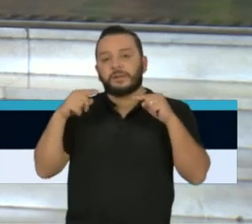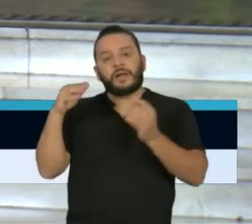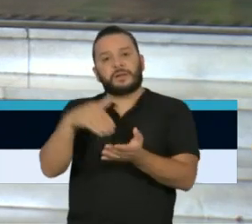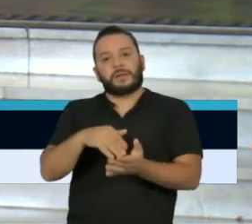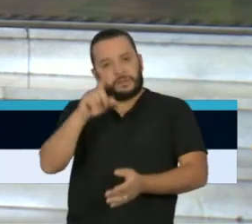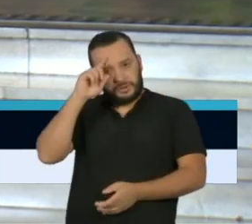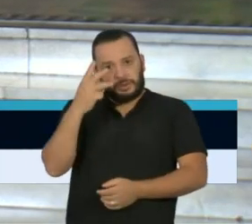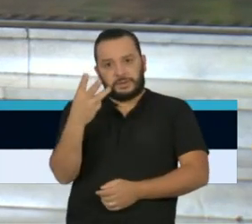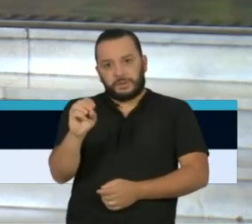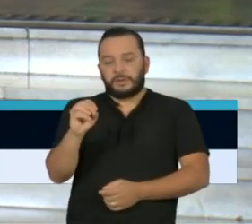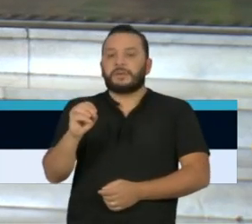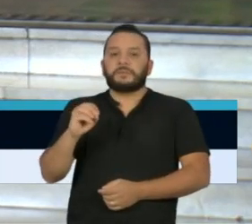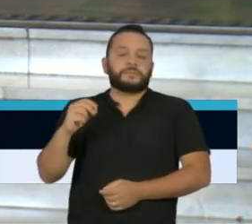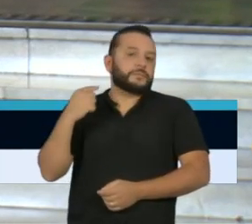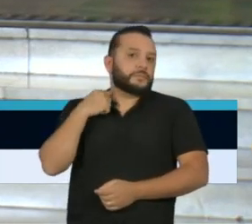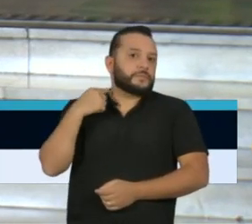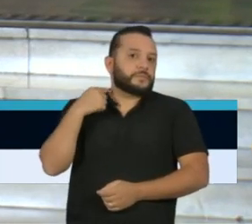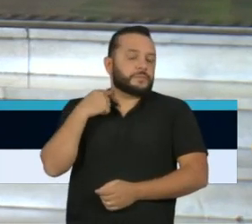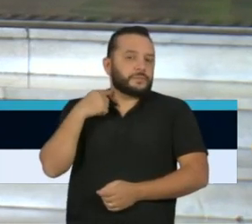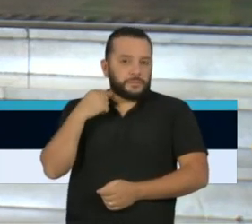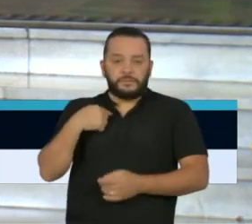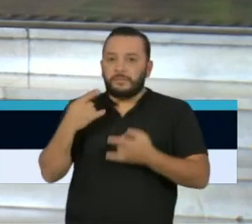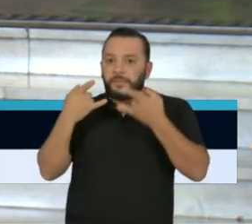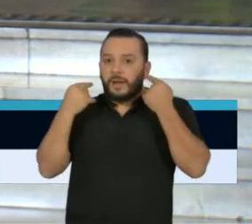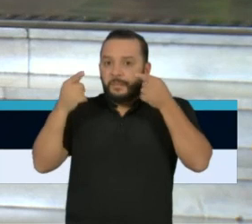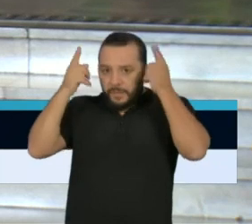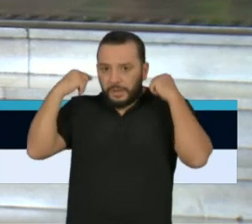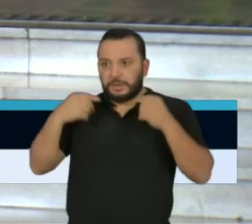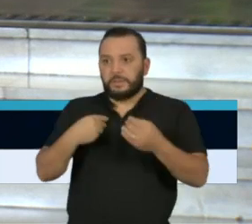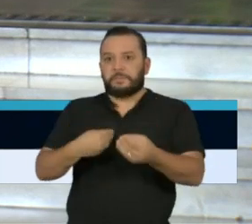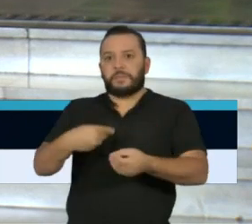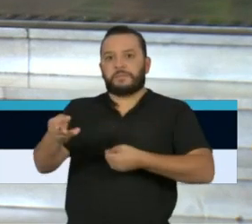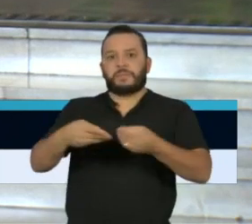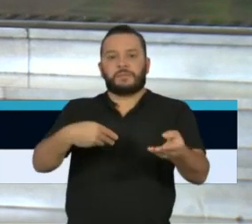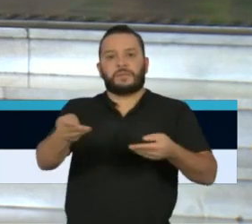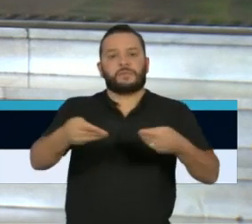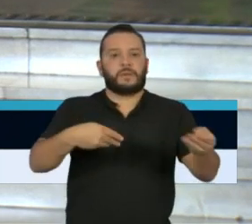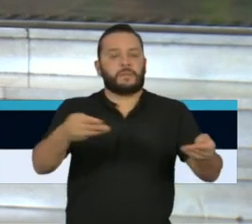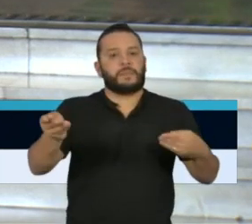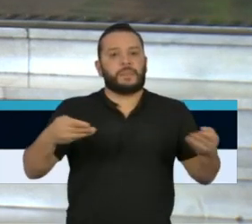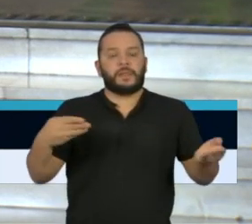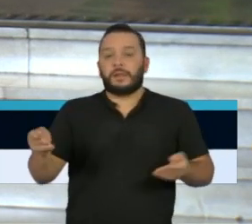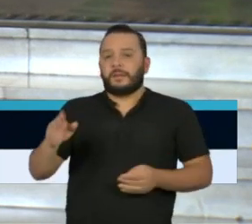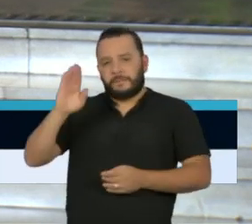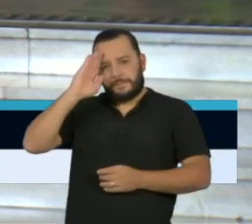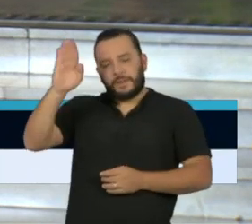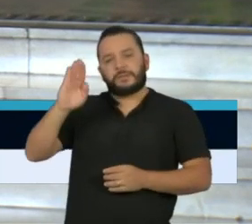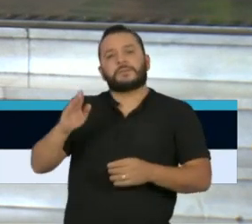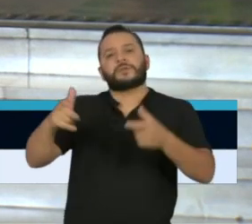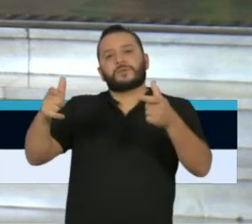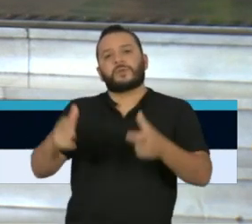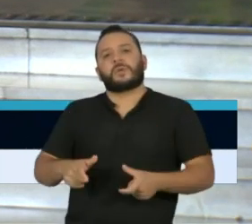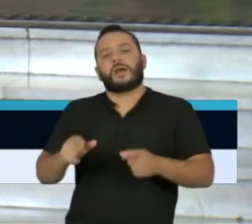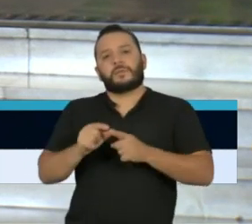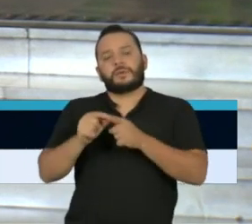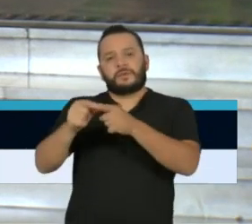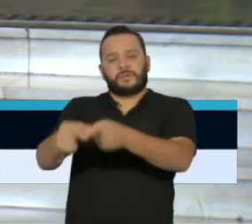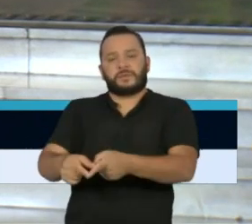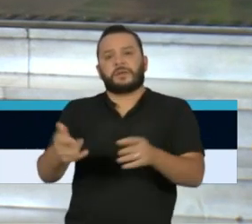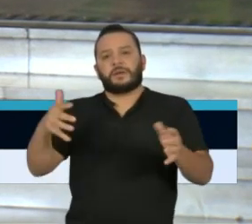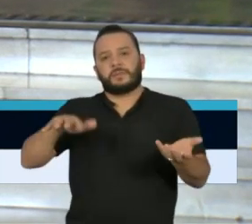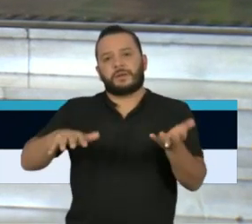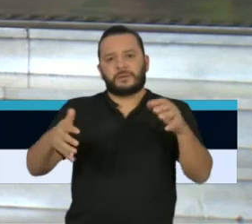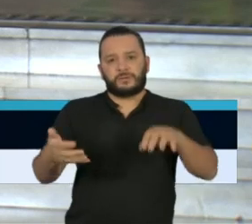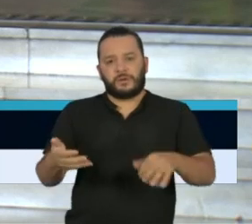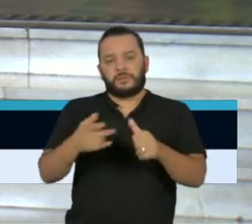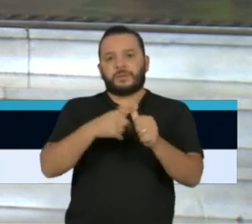for ocorrendo, as máscaras serão distribuídas principalmente nas comunidades, Heliópolis, Paraisópolis e